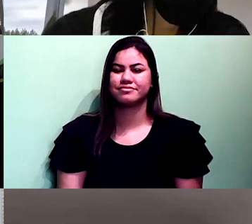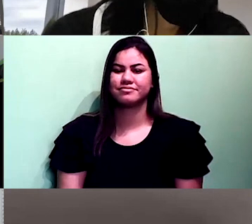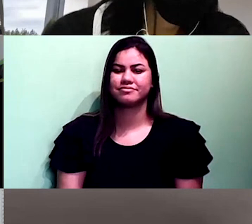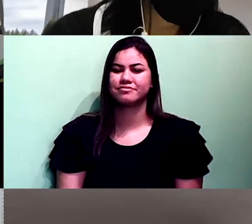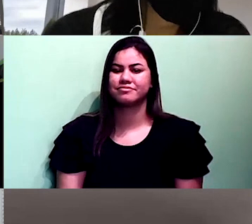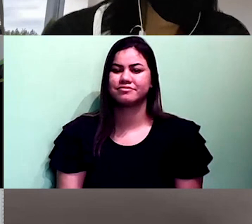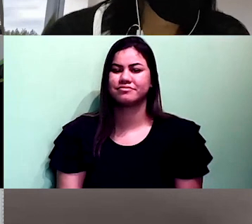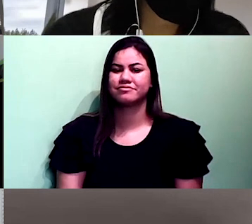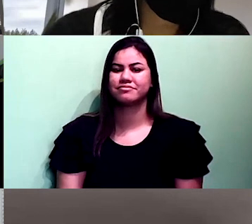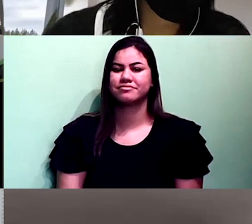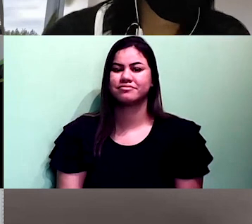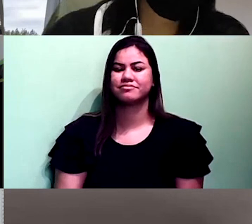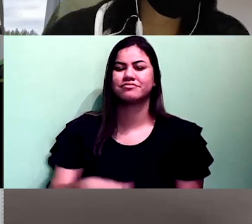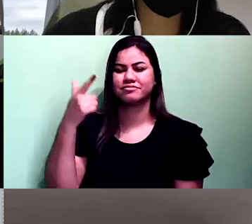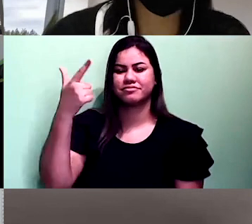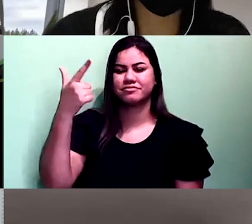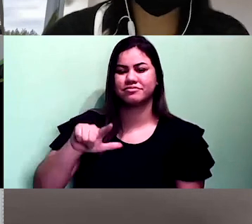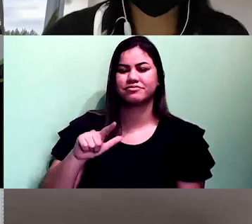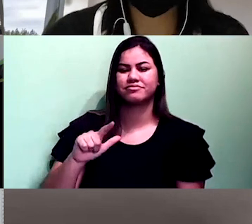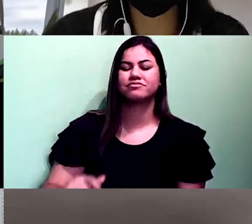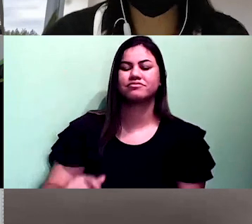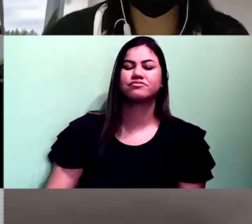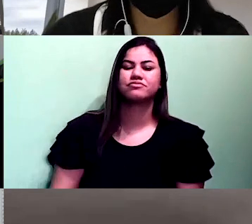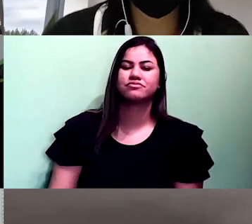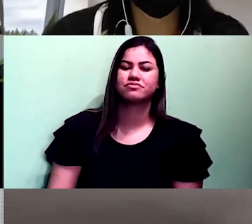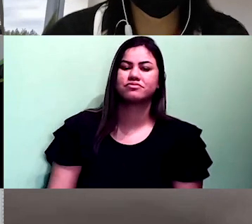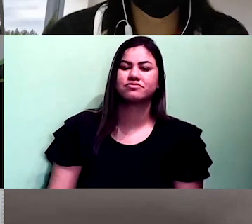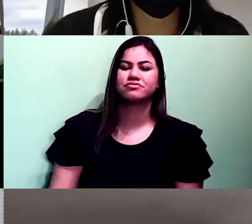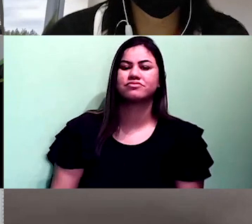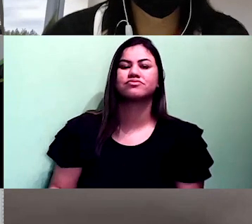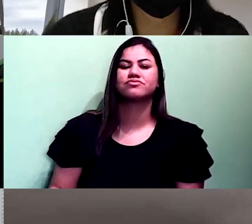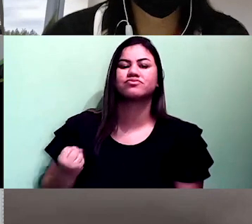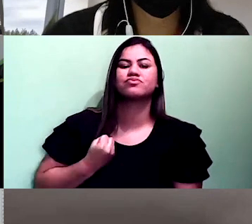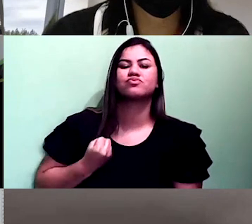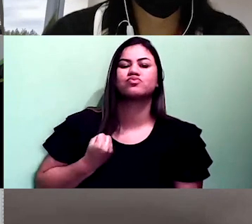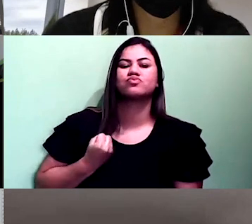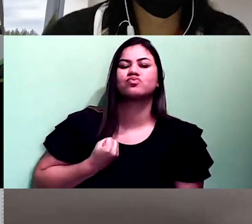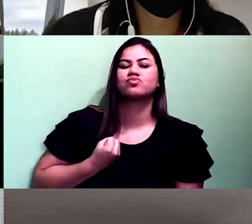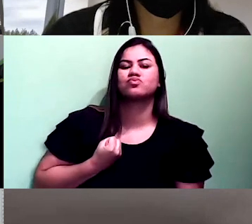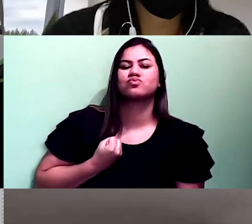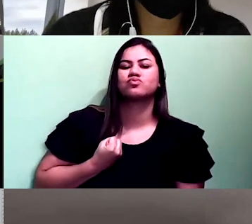Próximo Mais número. um número, doutor.